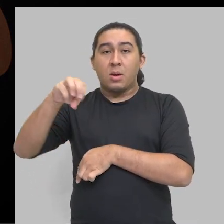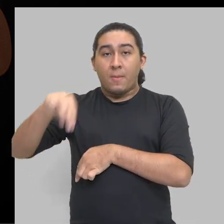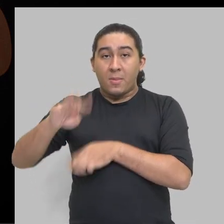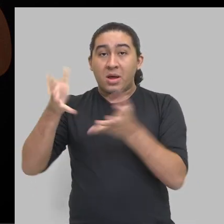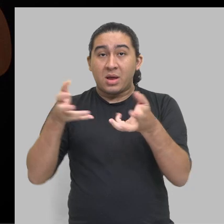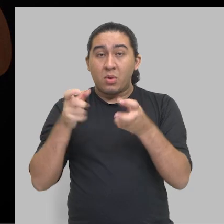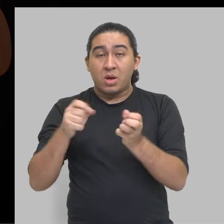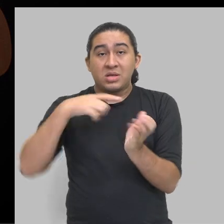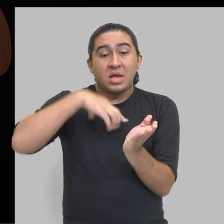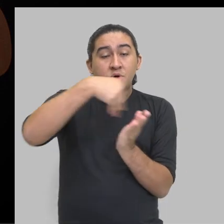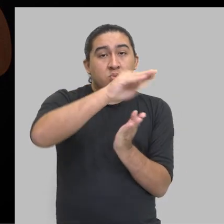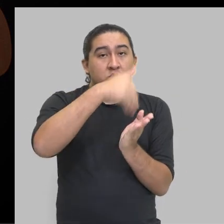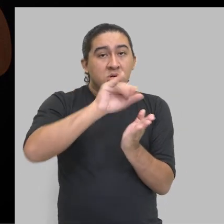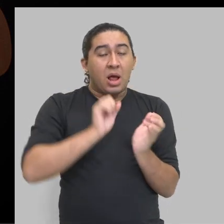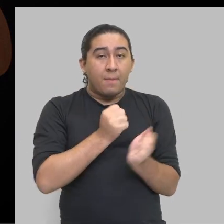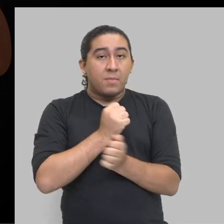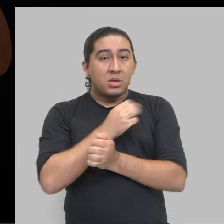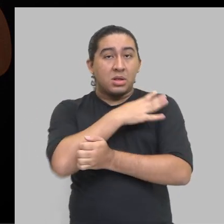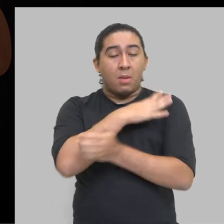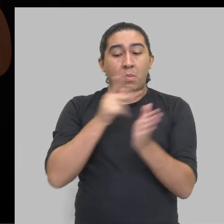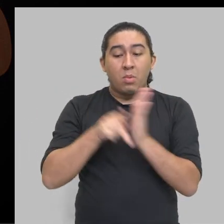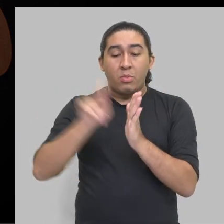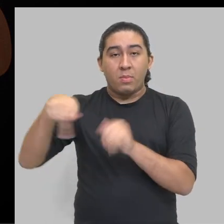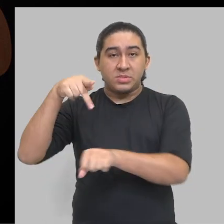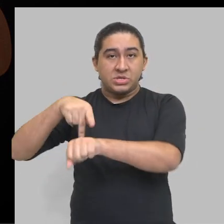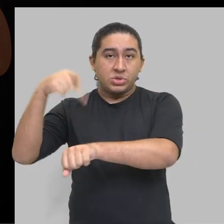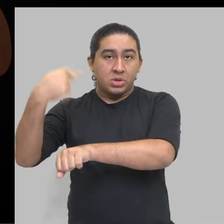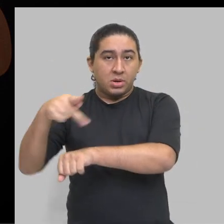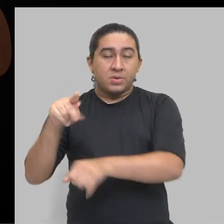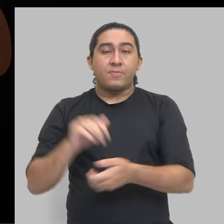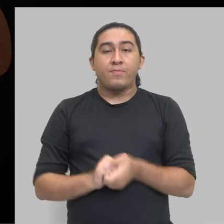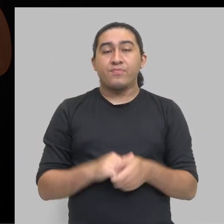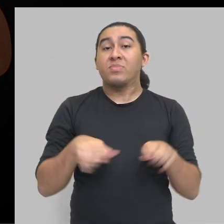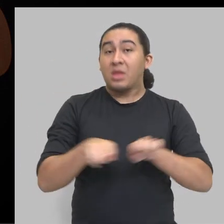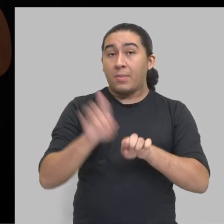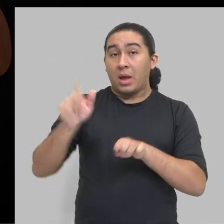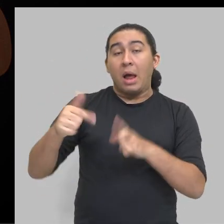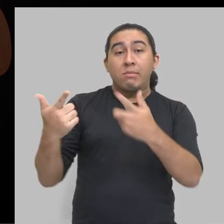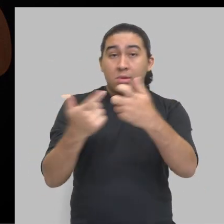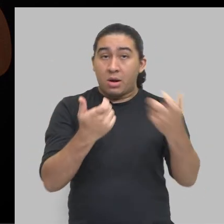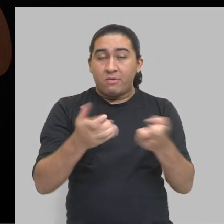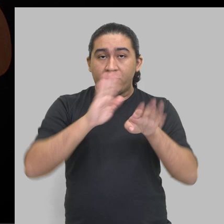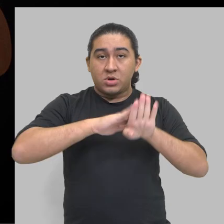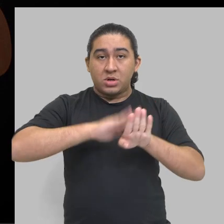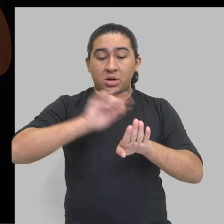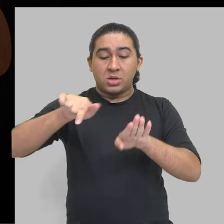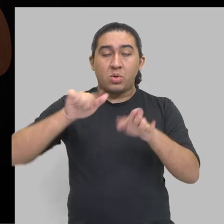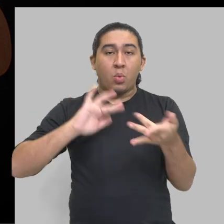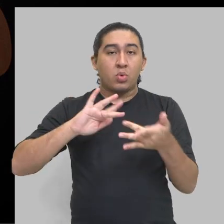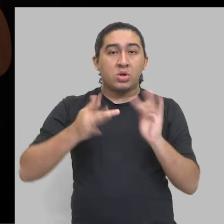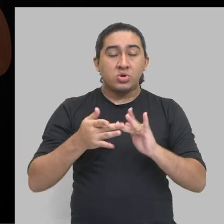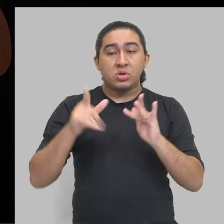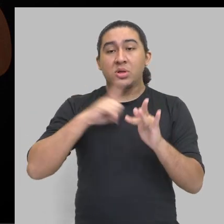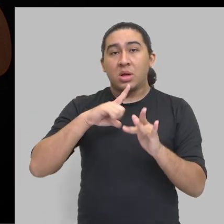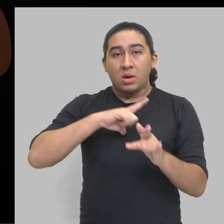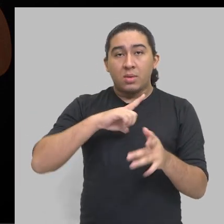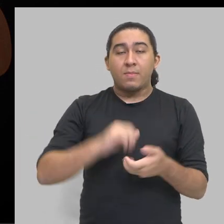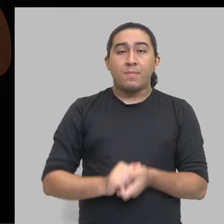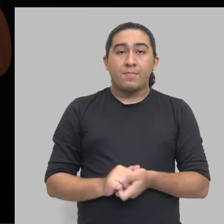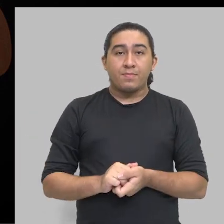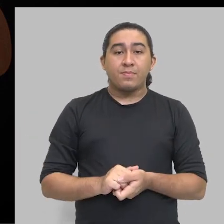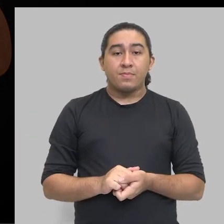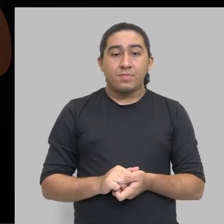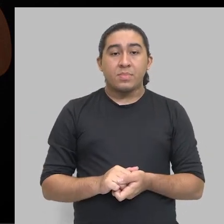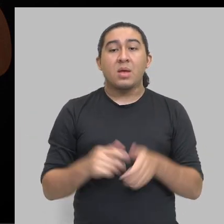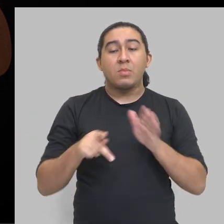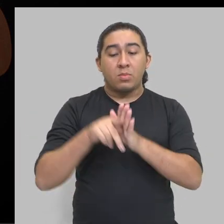As tropas soviéticas do Afeganistão. No contexto ainda ali da Guerra Fria, em que houve a questão da invasão da região